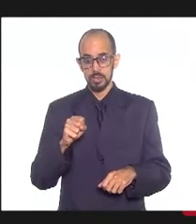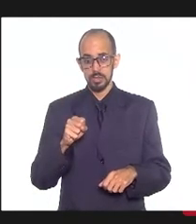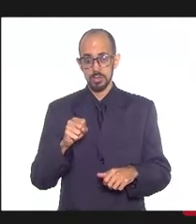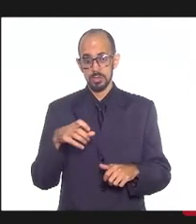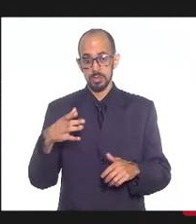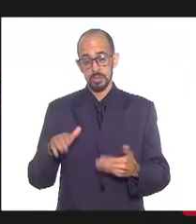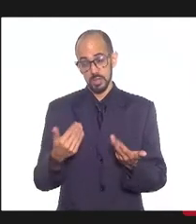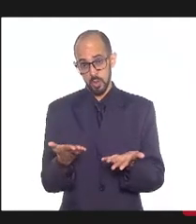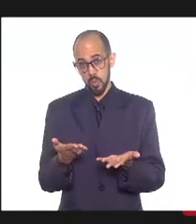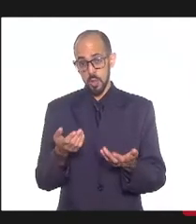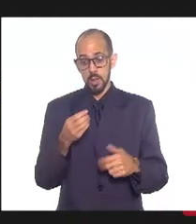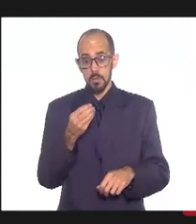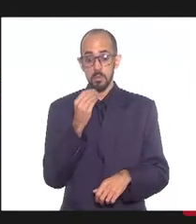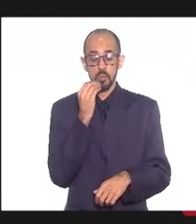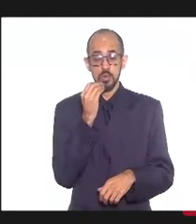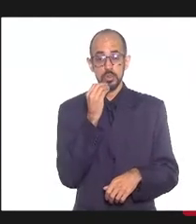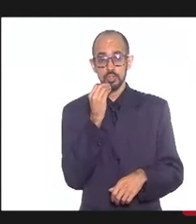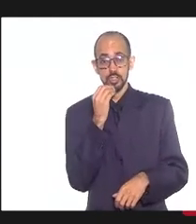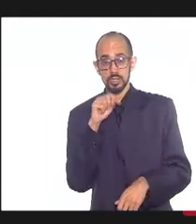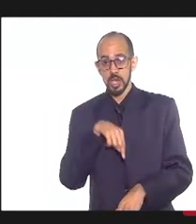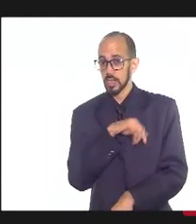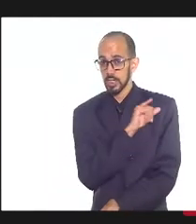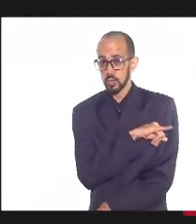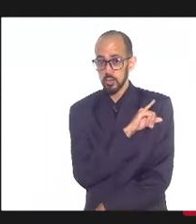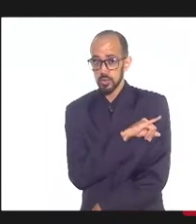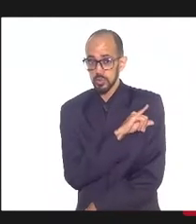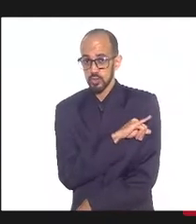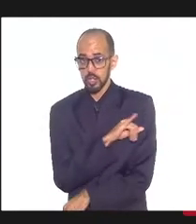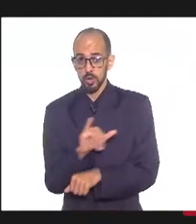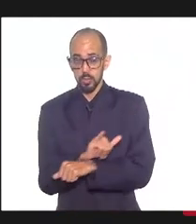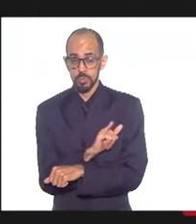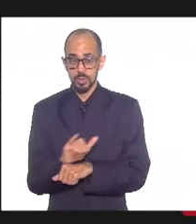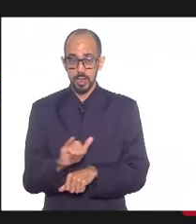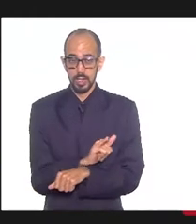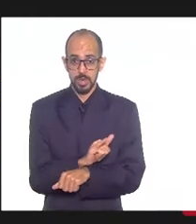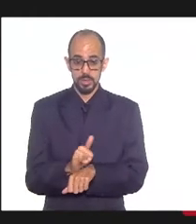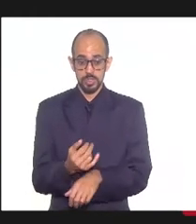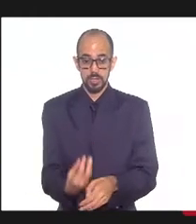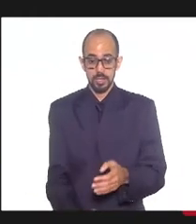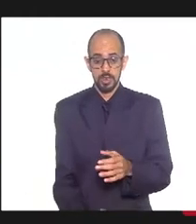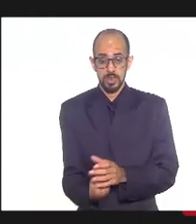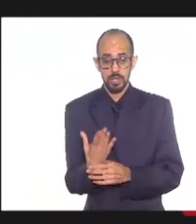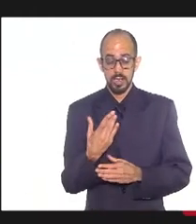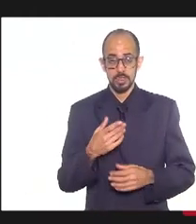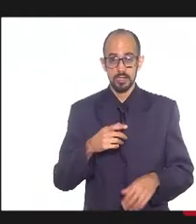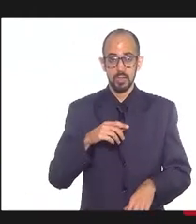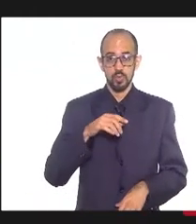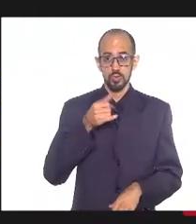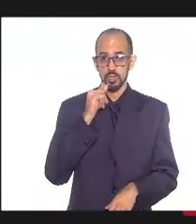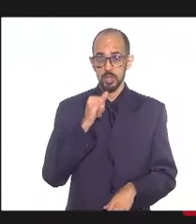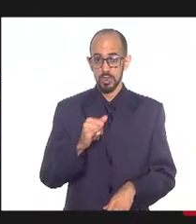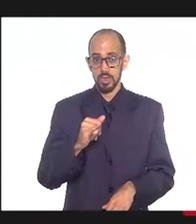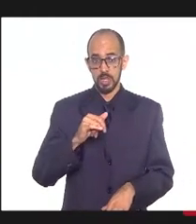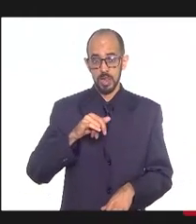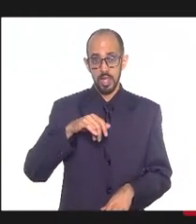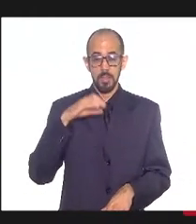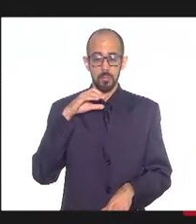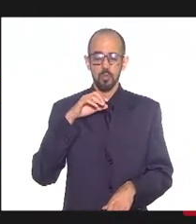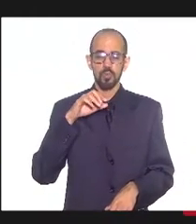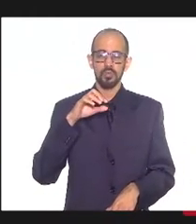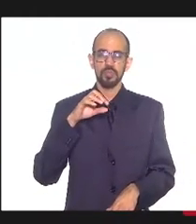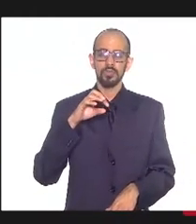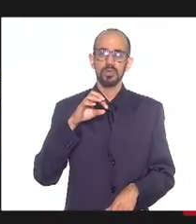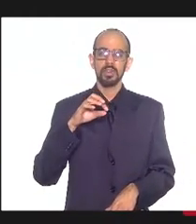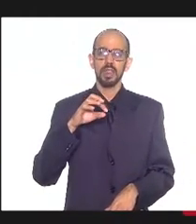podia ter o seu grande player na geração de energia nas termoelétricas, e nos próximos leilões nós